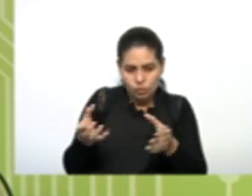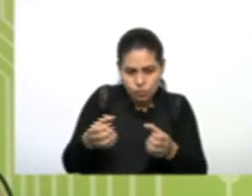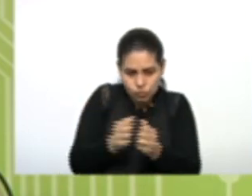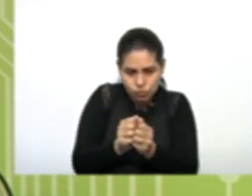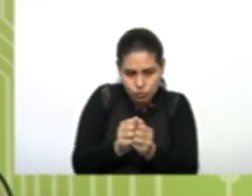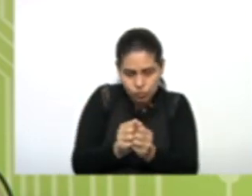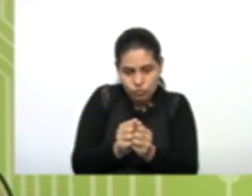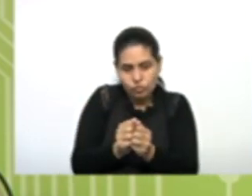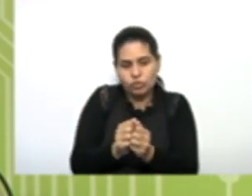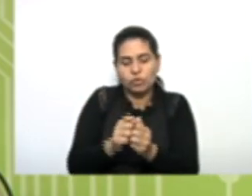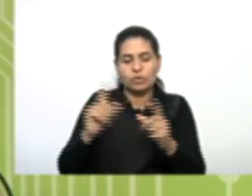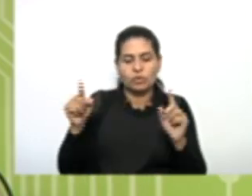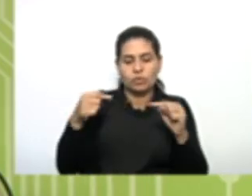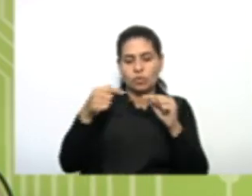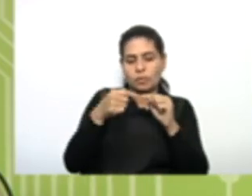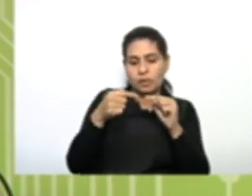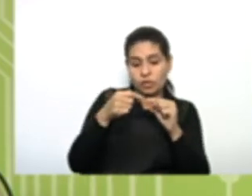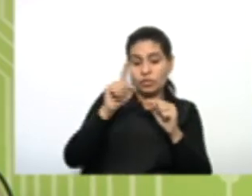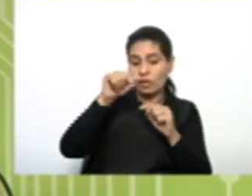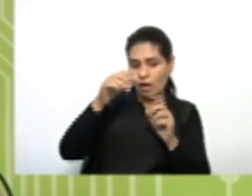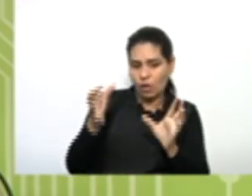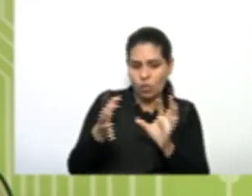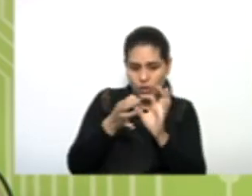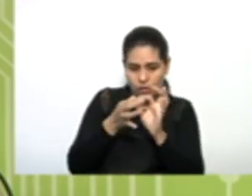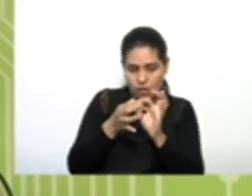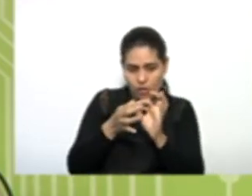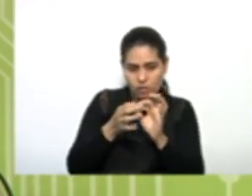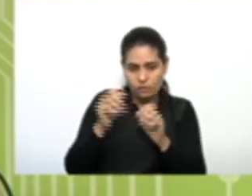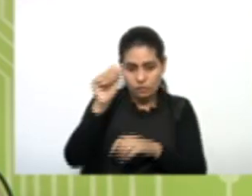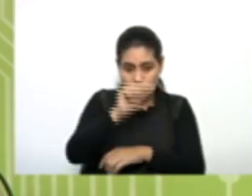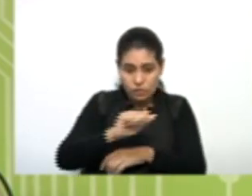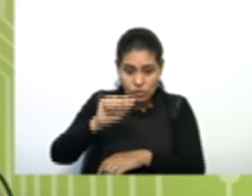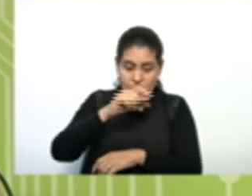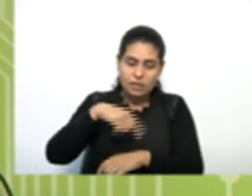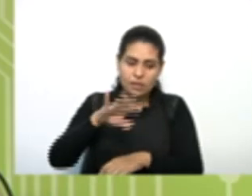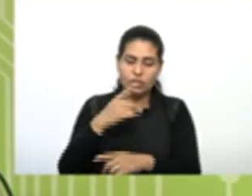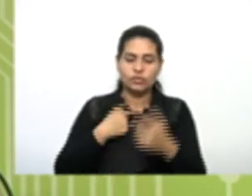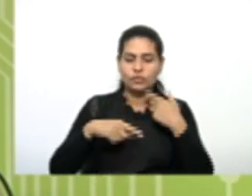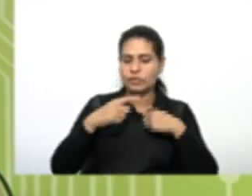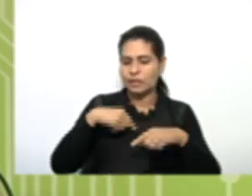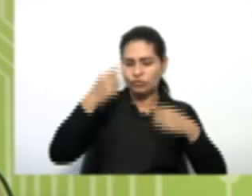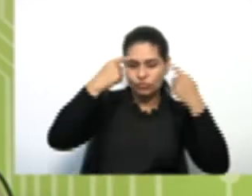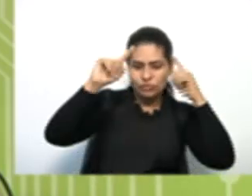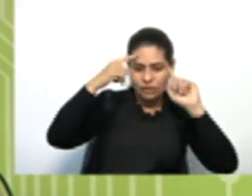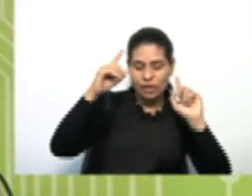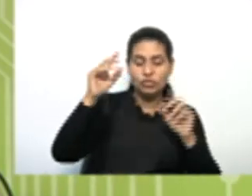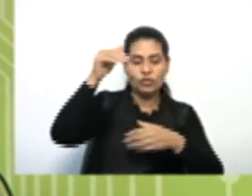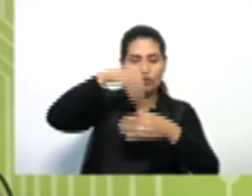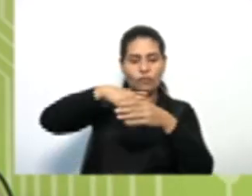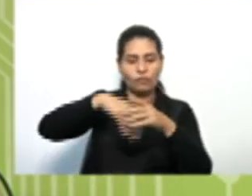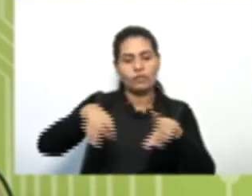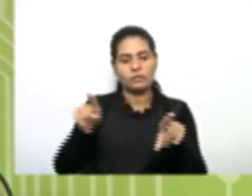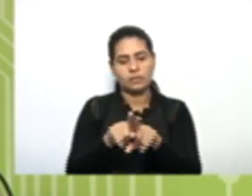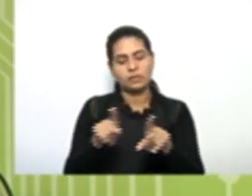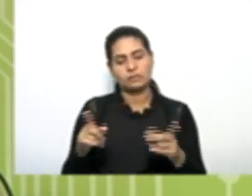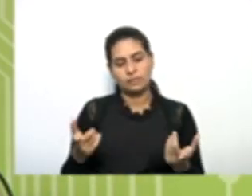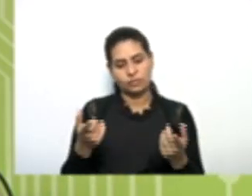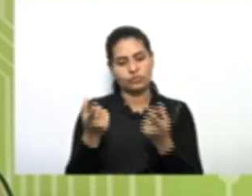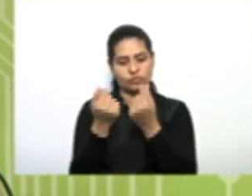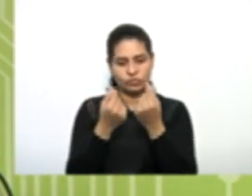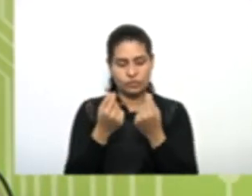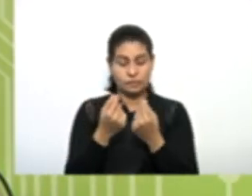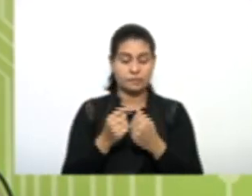de um propósito. E nessa união elas vão fazer uma sociedade de vontades, de ideias, de voto, mas também de